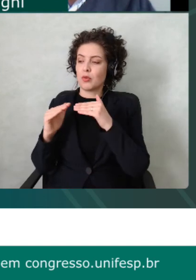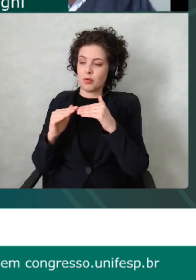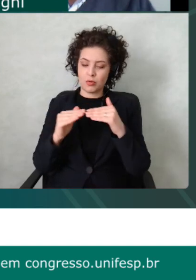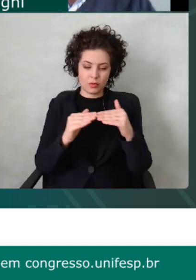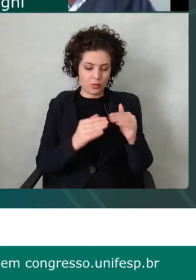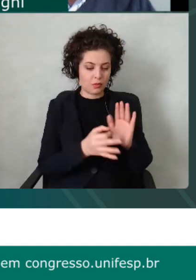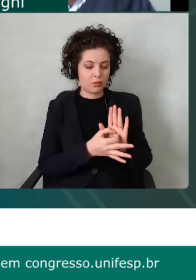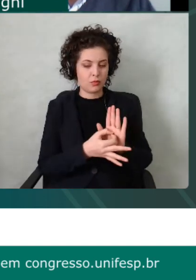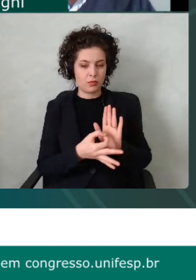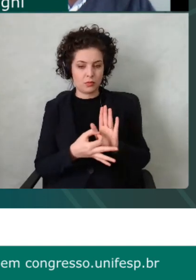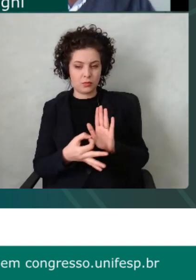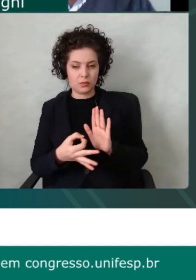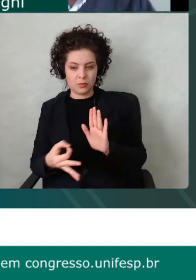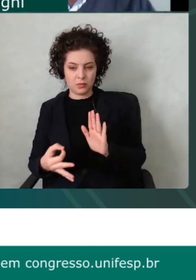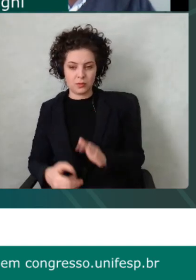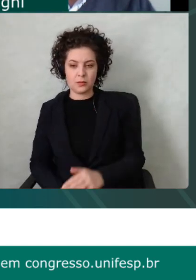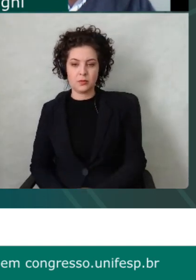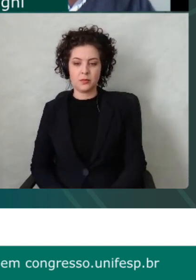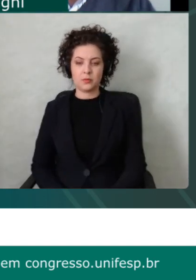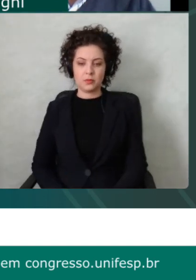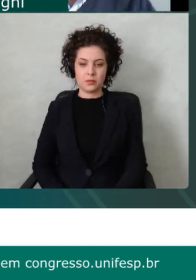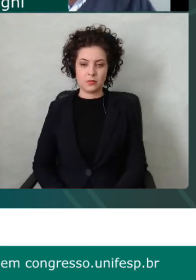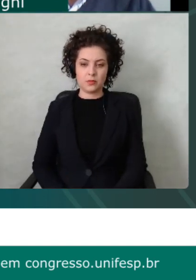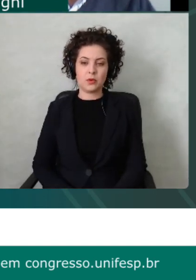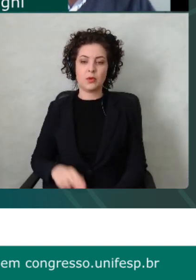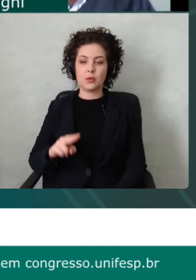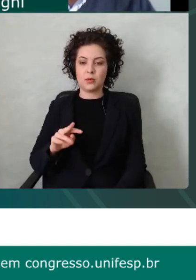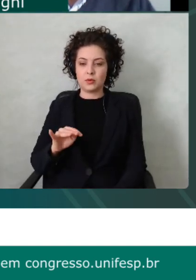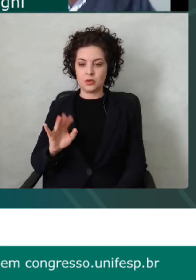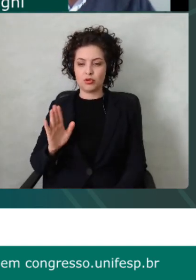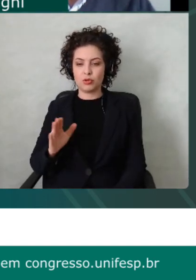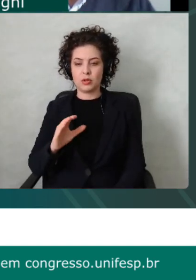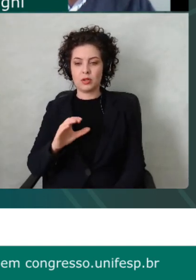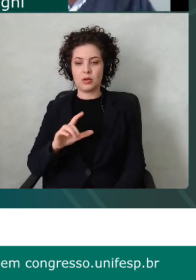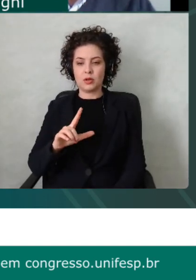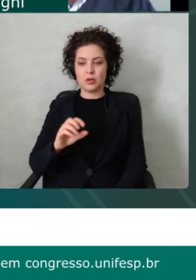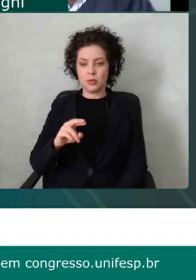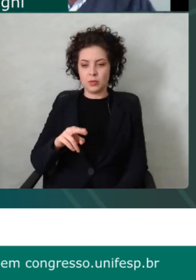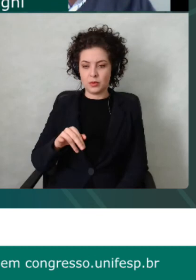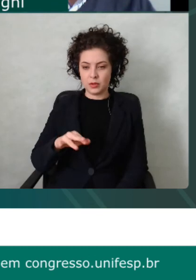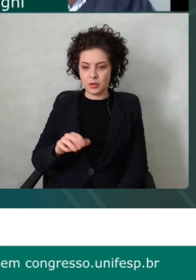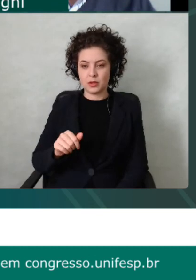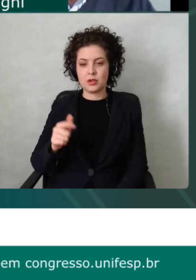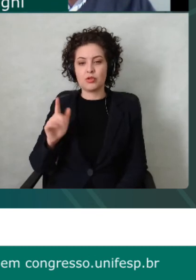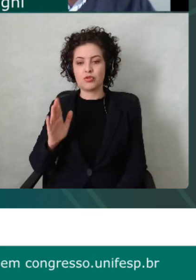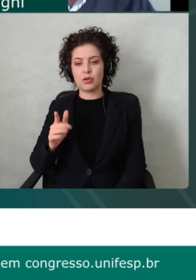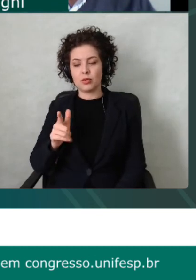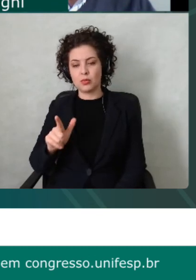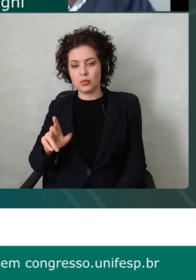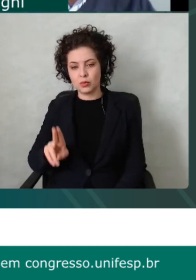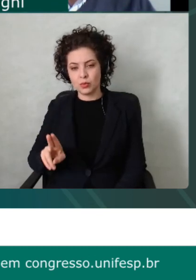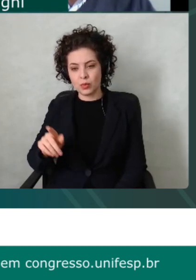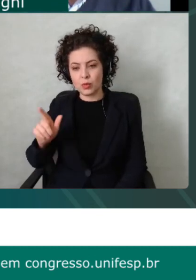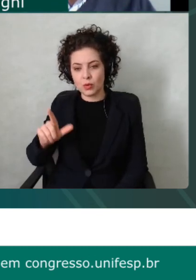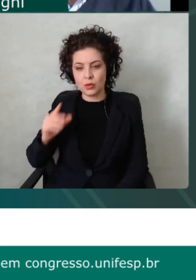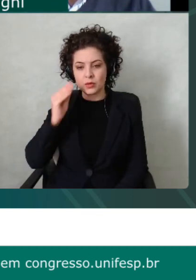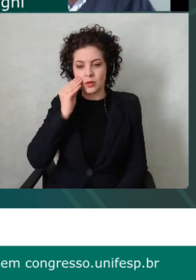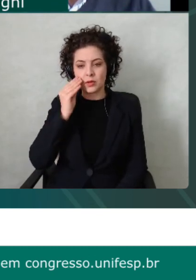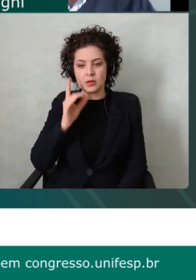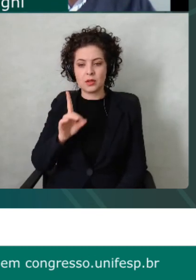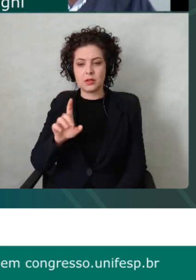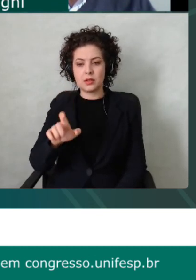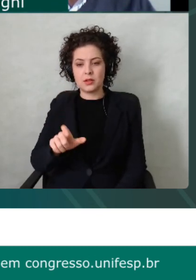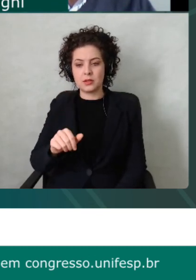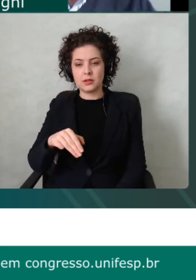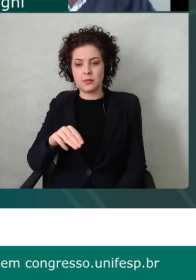aqui. A UTI já usou hidroxicloroquina, já usamos tocilizumab, já usamos dexametasona, mas